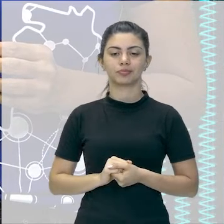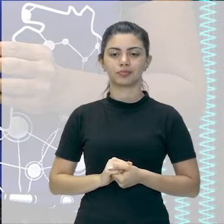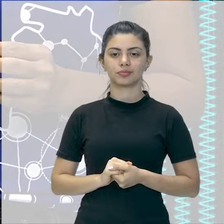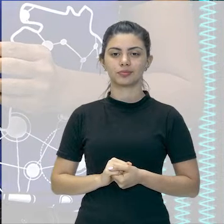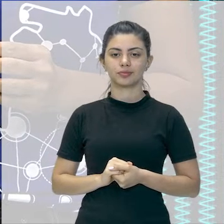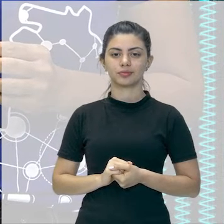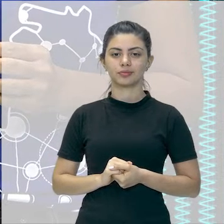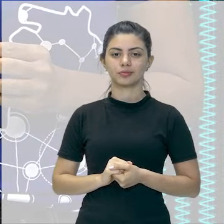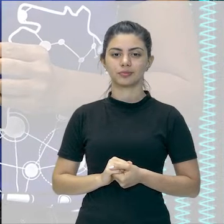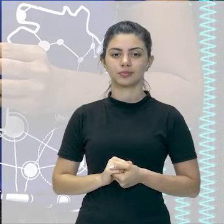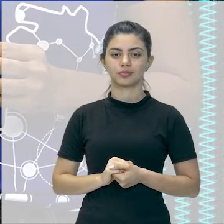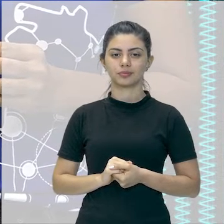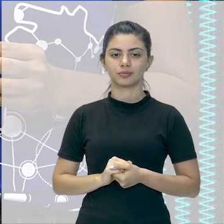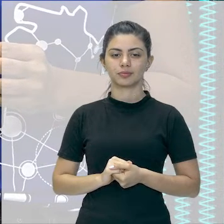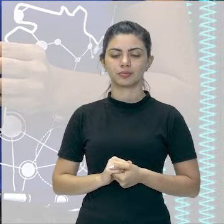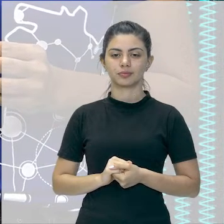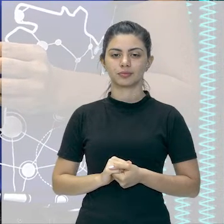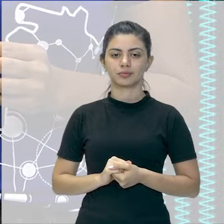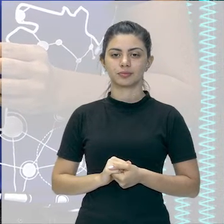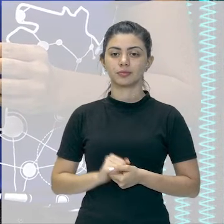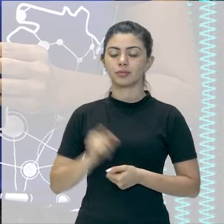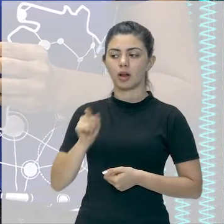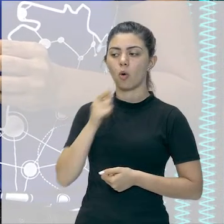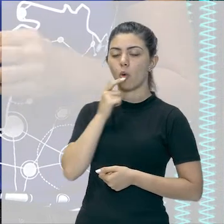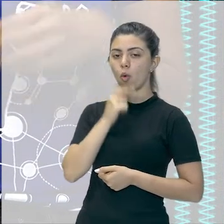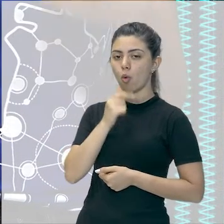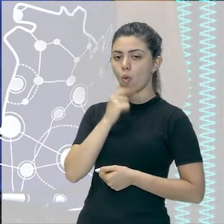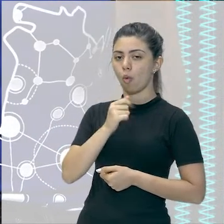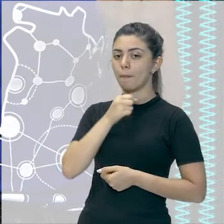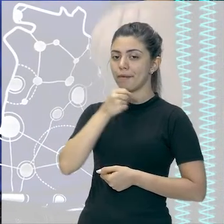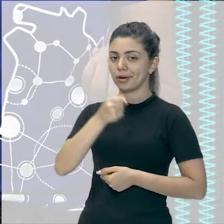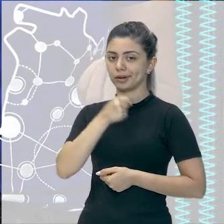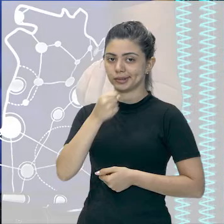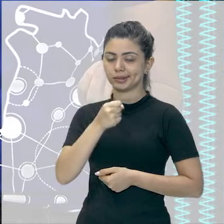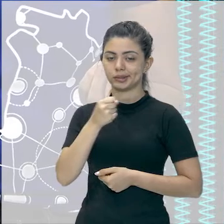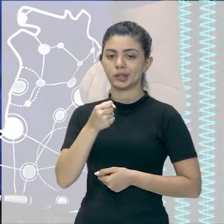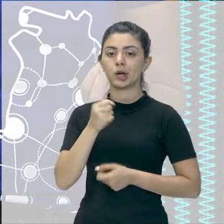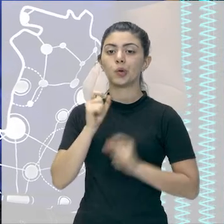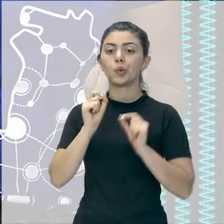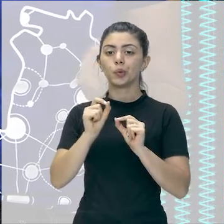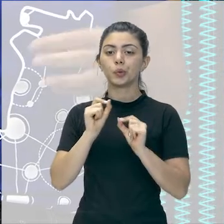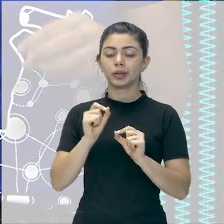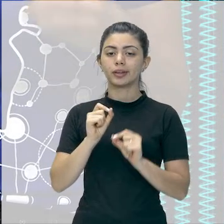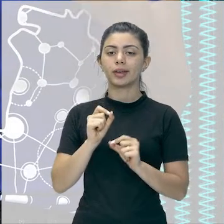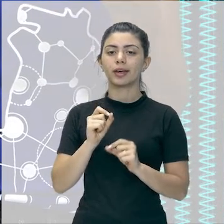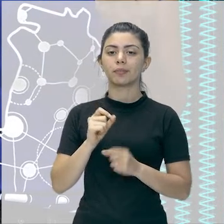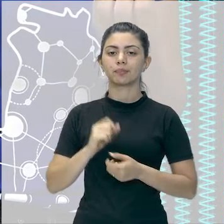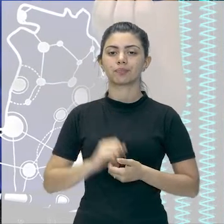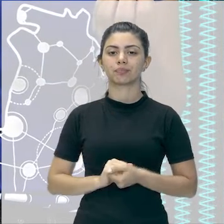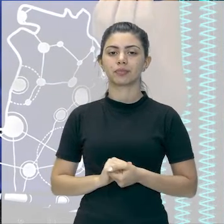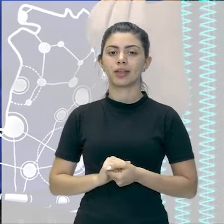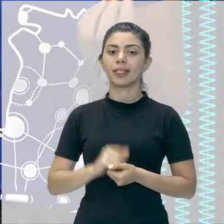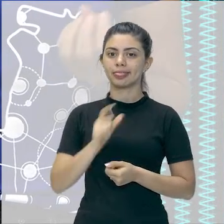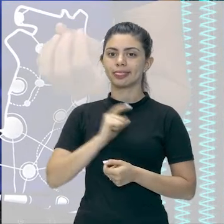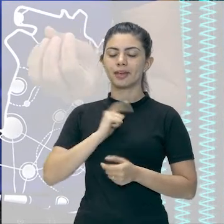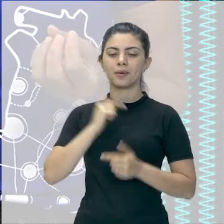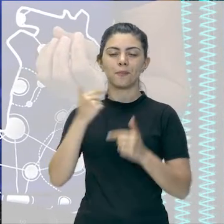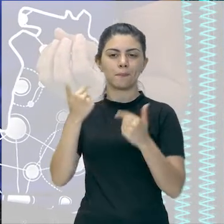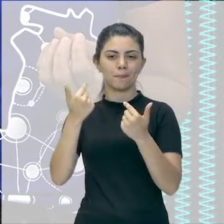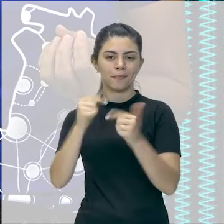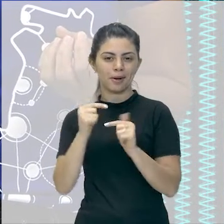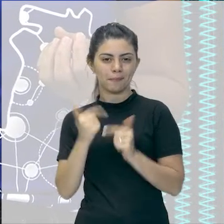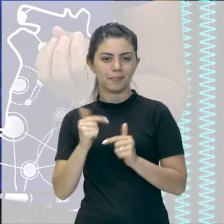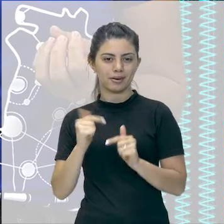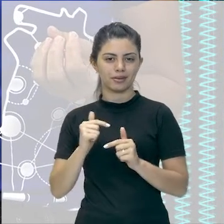made my nickname. Então, esse rapaz aqui, né, deu o sobrenome, não, o apelido para